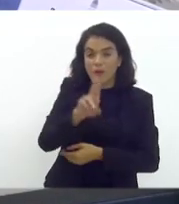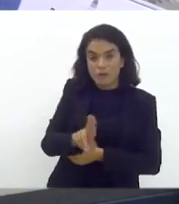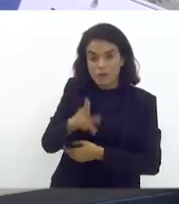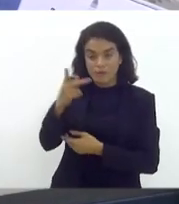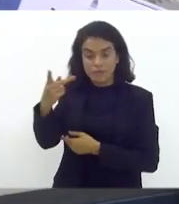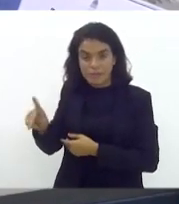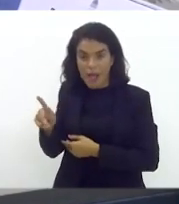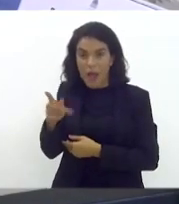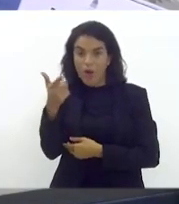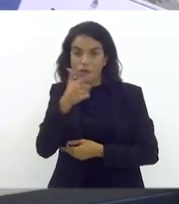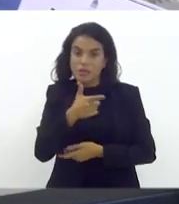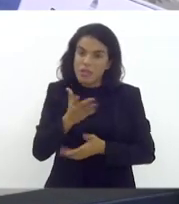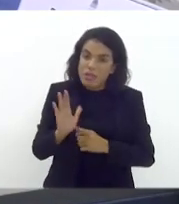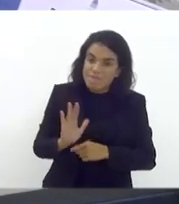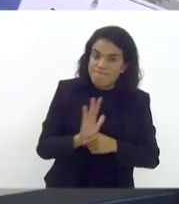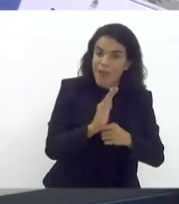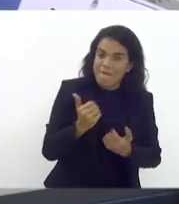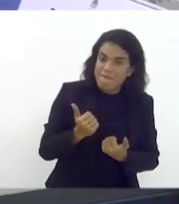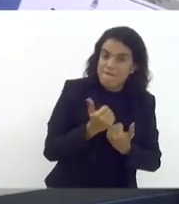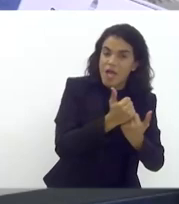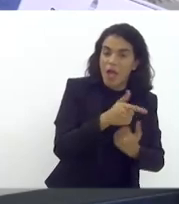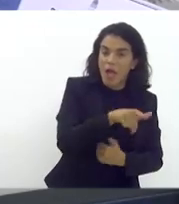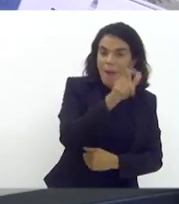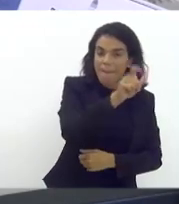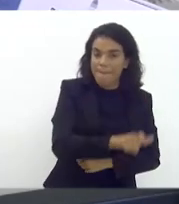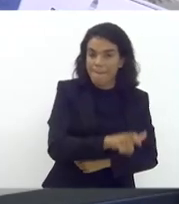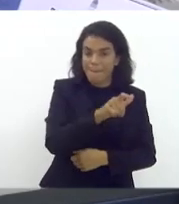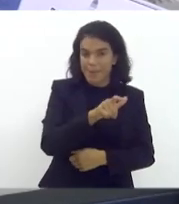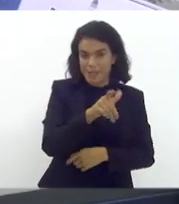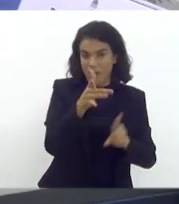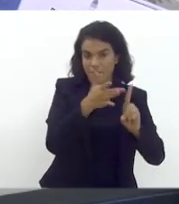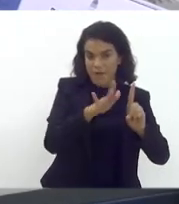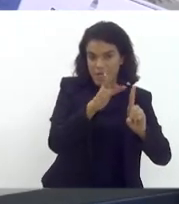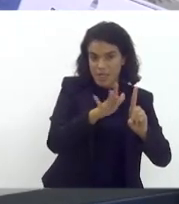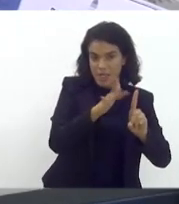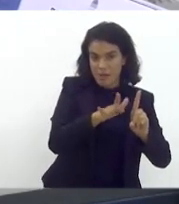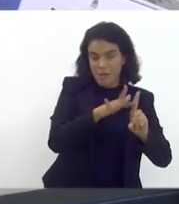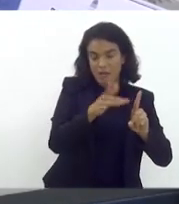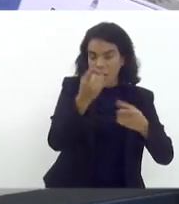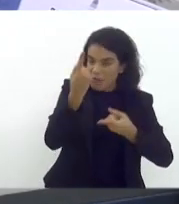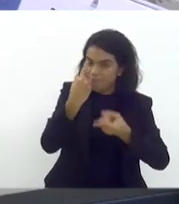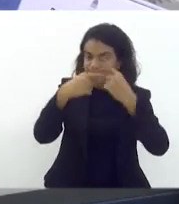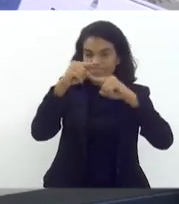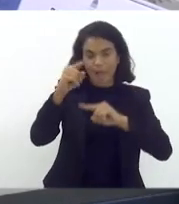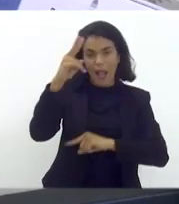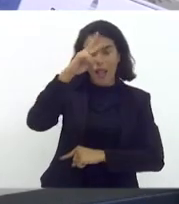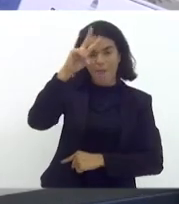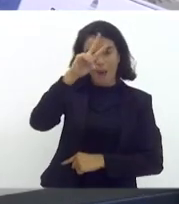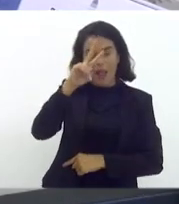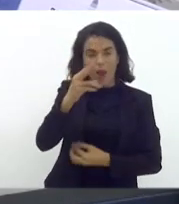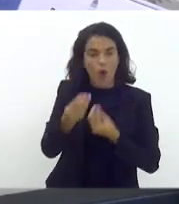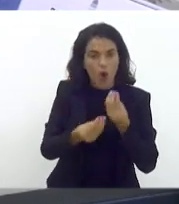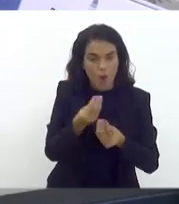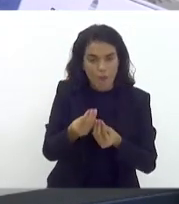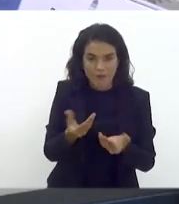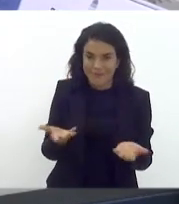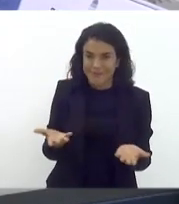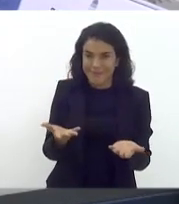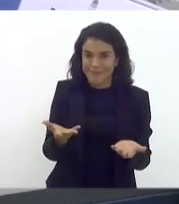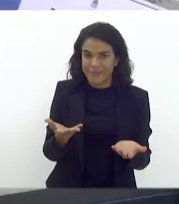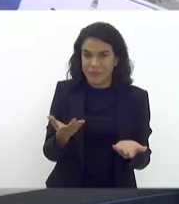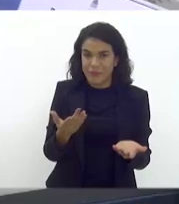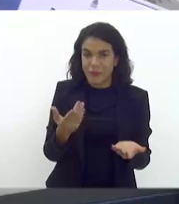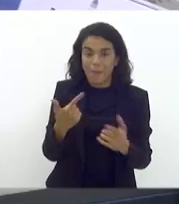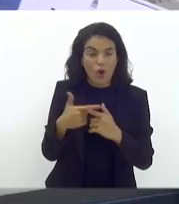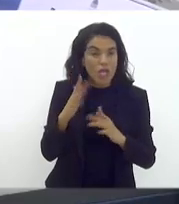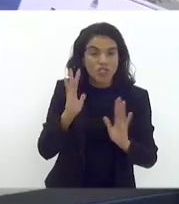para auxiliar Quais são as ferramentas que ele tem para auxiliar a recuperação dessa informação que tá na memória que já vem para ele